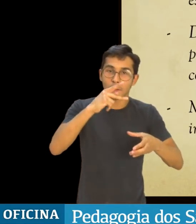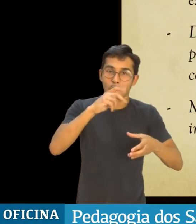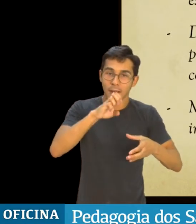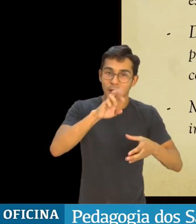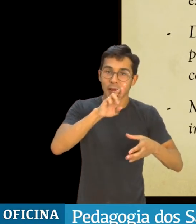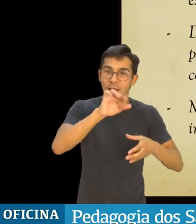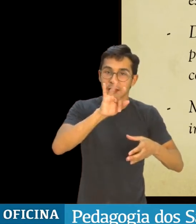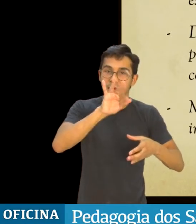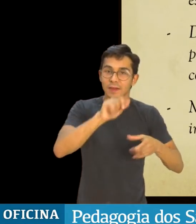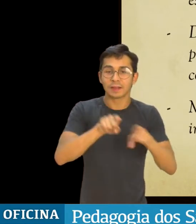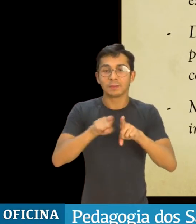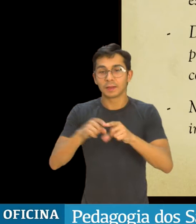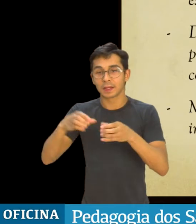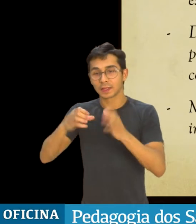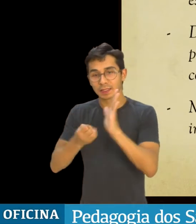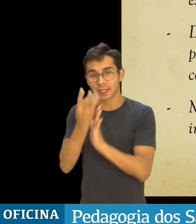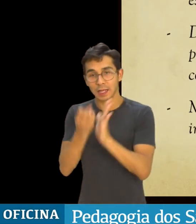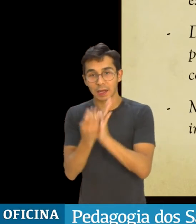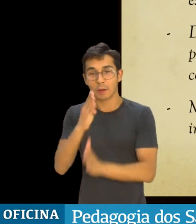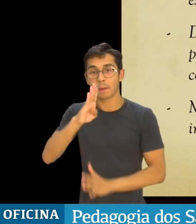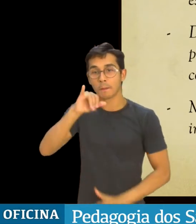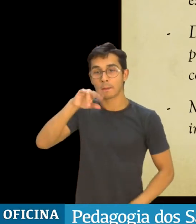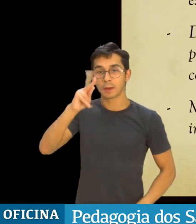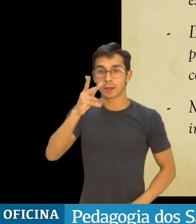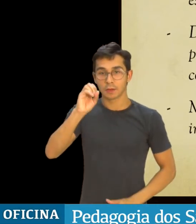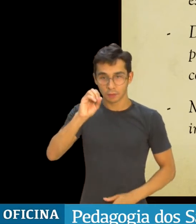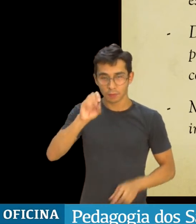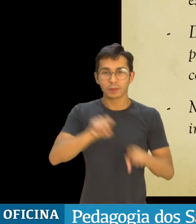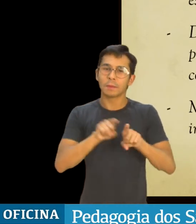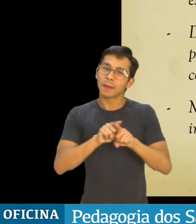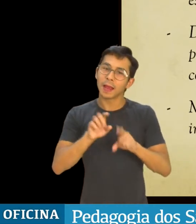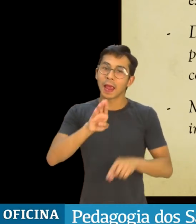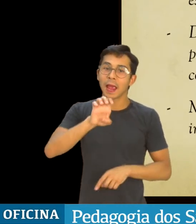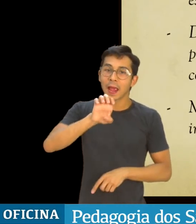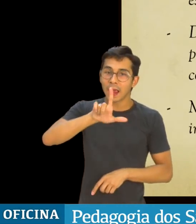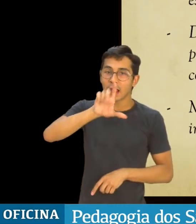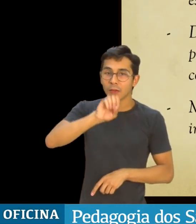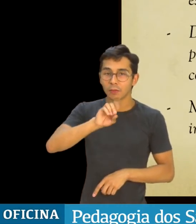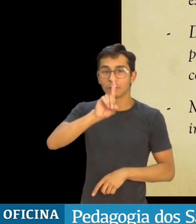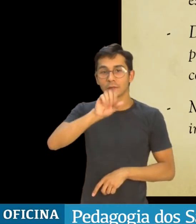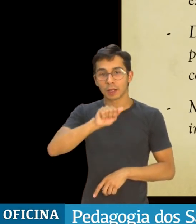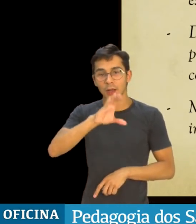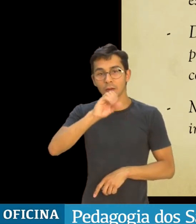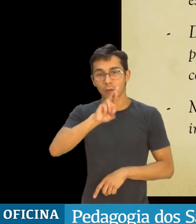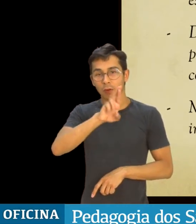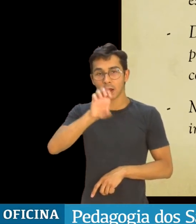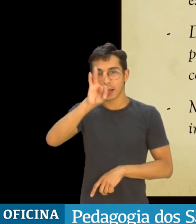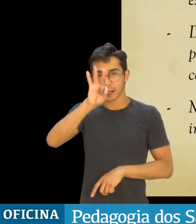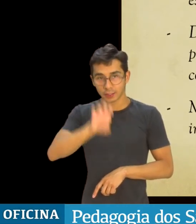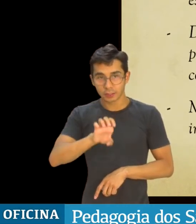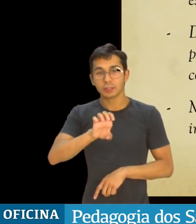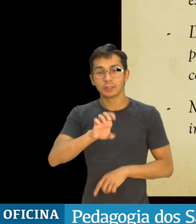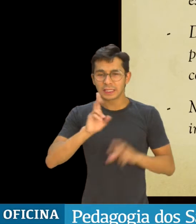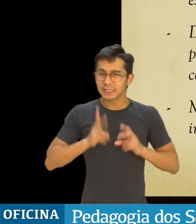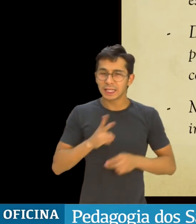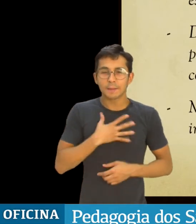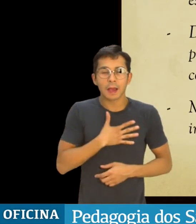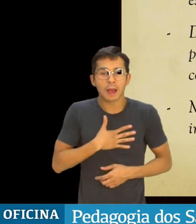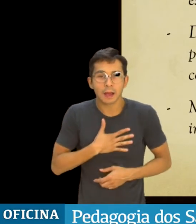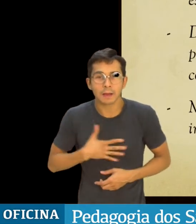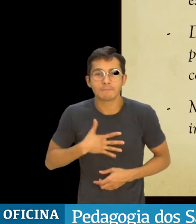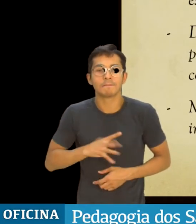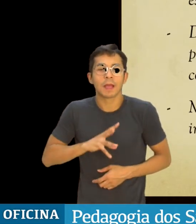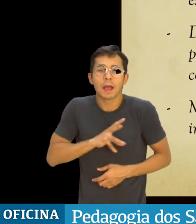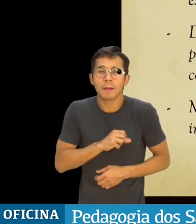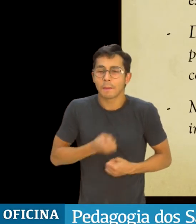visitar o Sarau do Binho, Elo da Corrente, Sarau da Brasa, com essa ideia de dividir a paixão pela literatura e poesia com